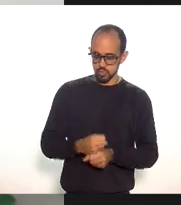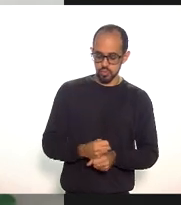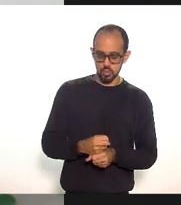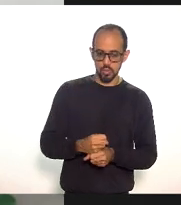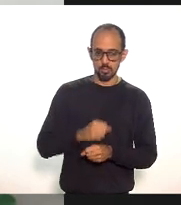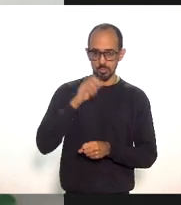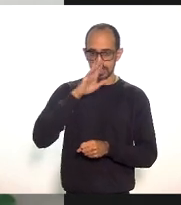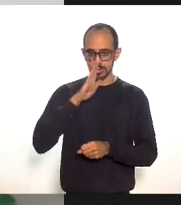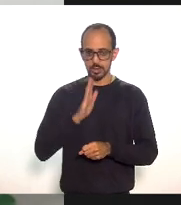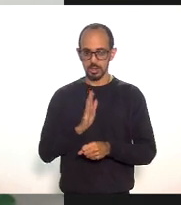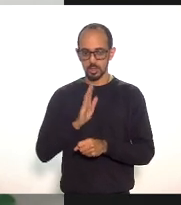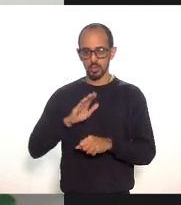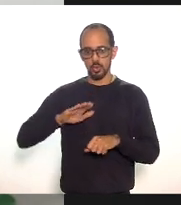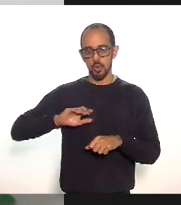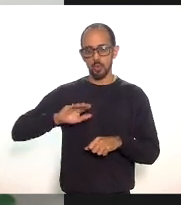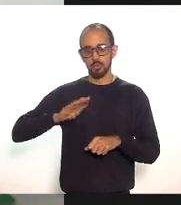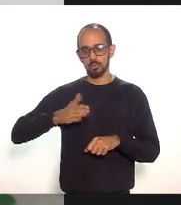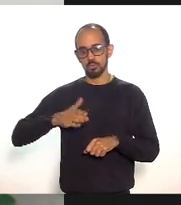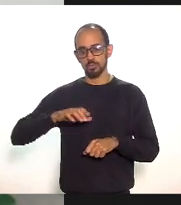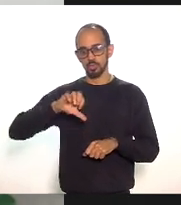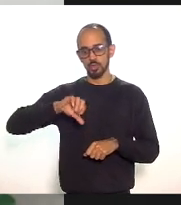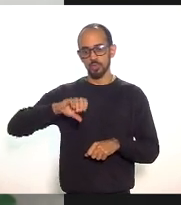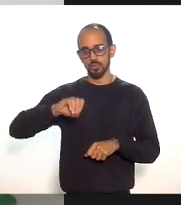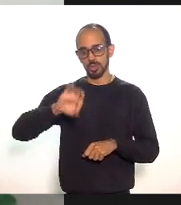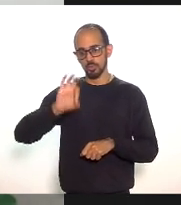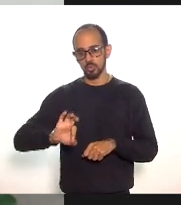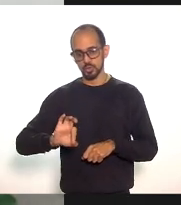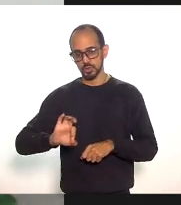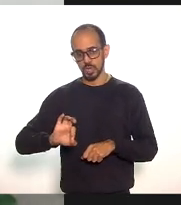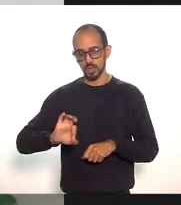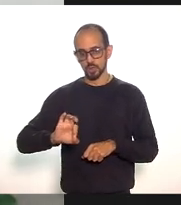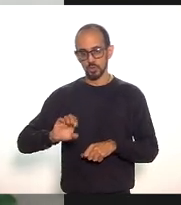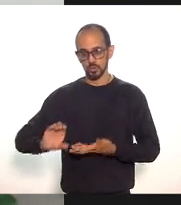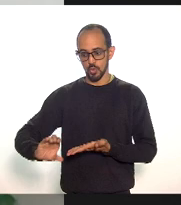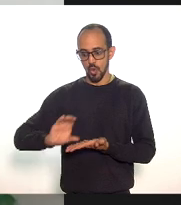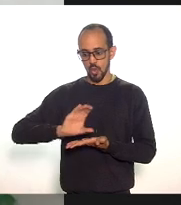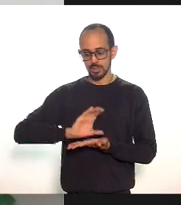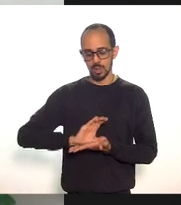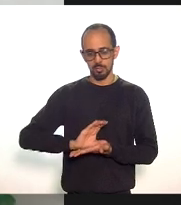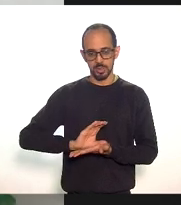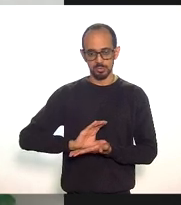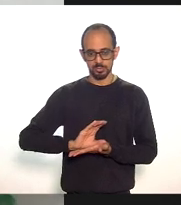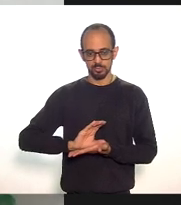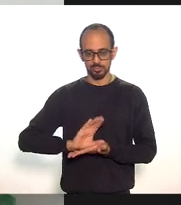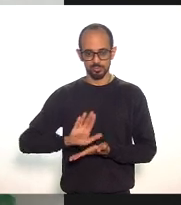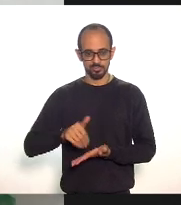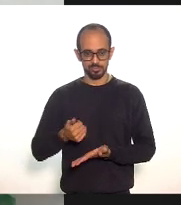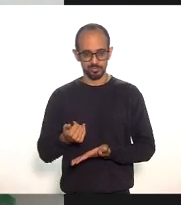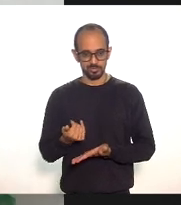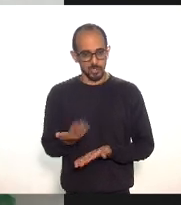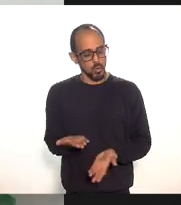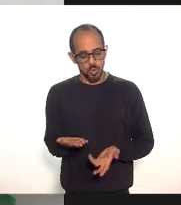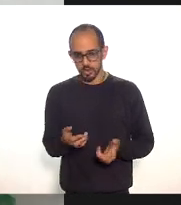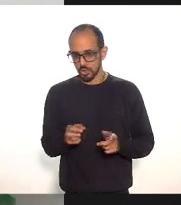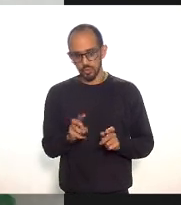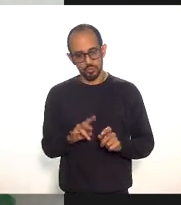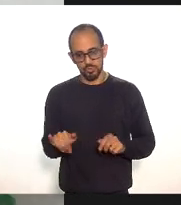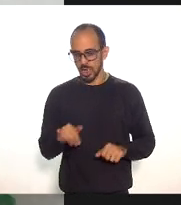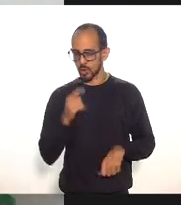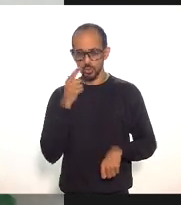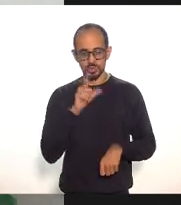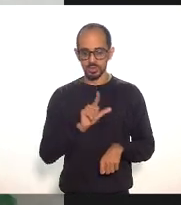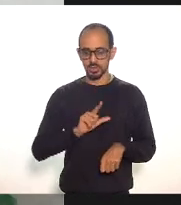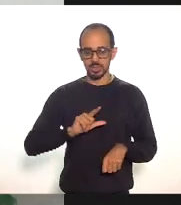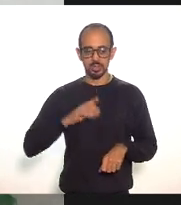de 90% do seu orçamento. Ou seja, a gente não vai conseguir um retrato aproximado da nossa